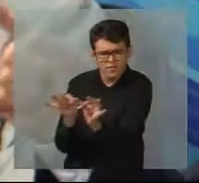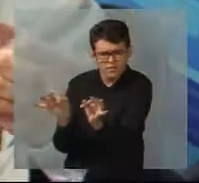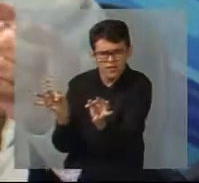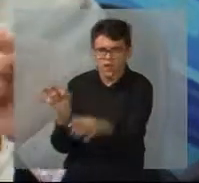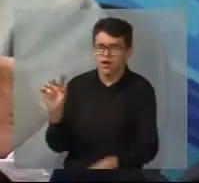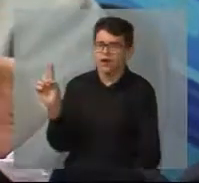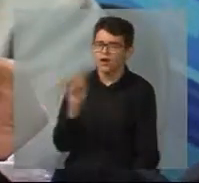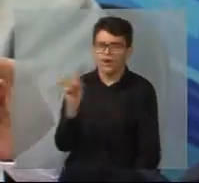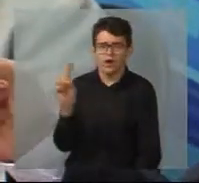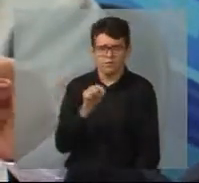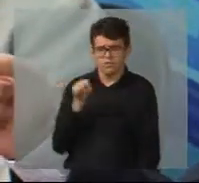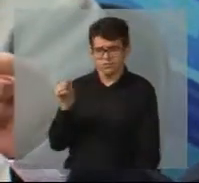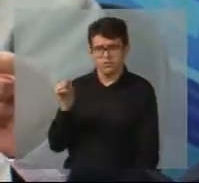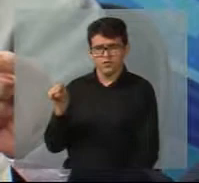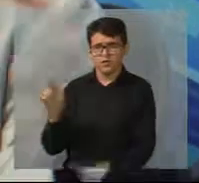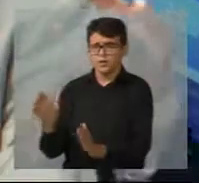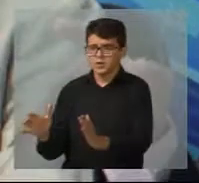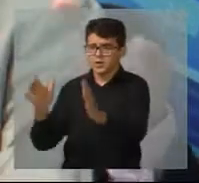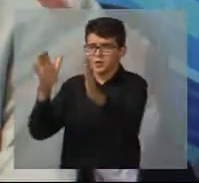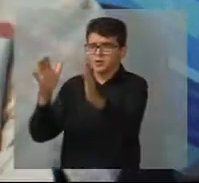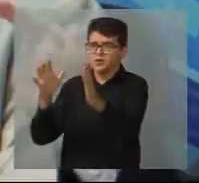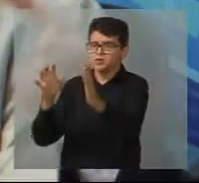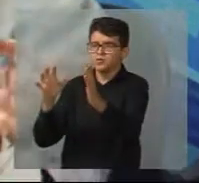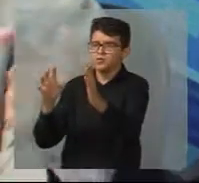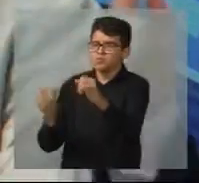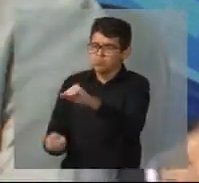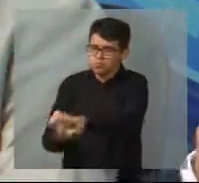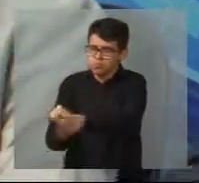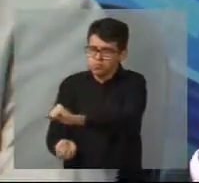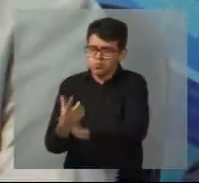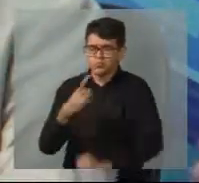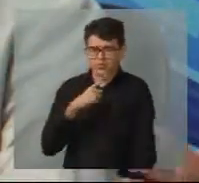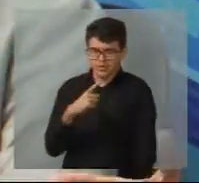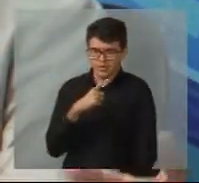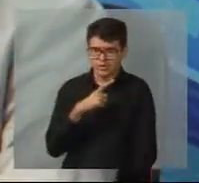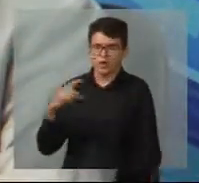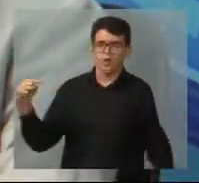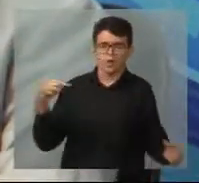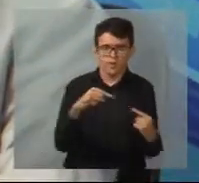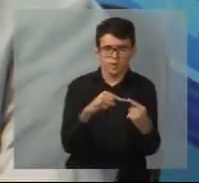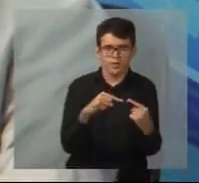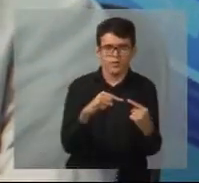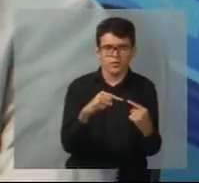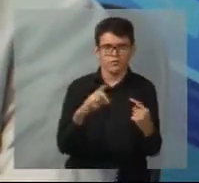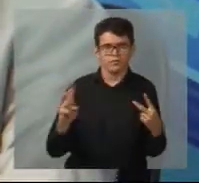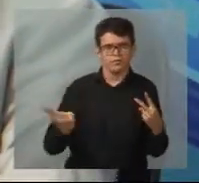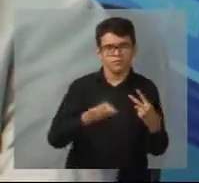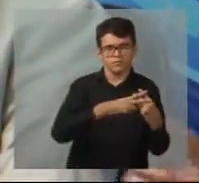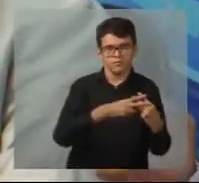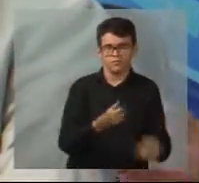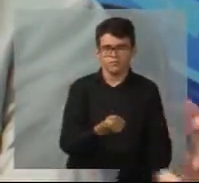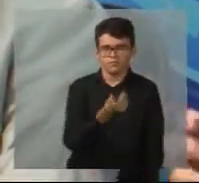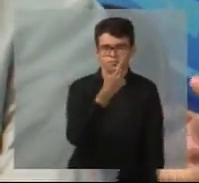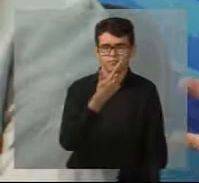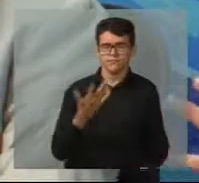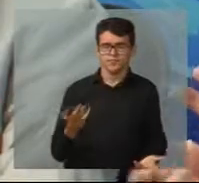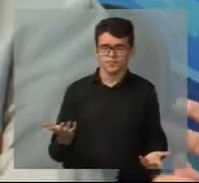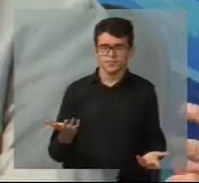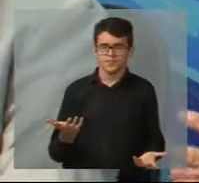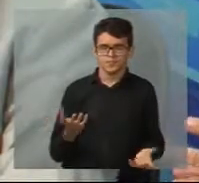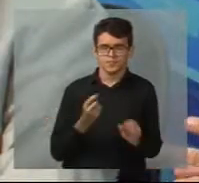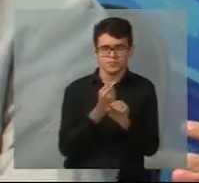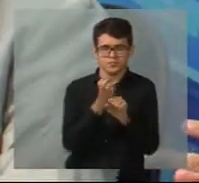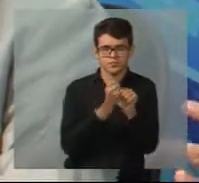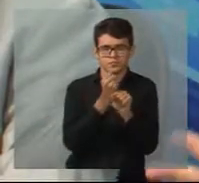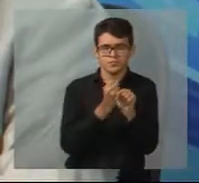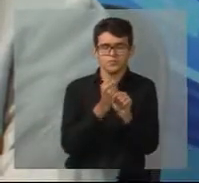do tipo penal. O tipo penal fala, os tipos penais invocados falam em ocultação de patrimônio,